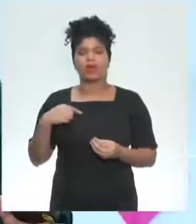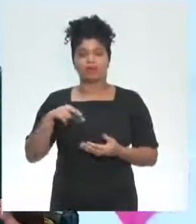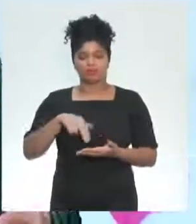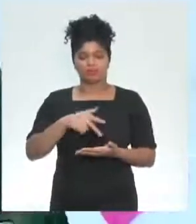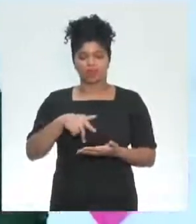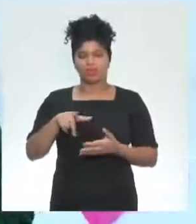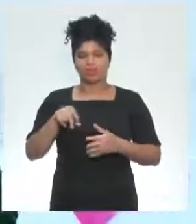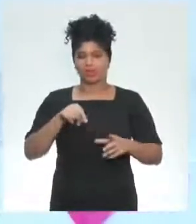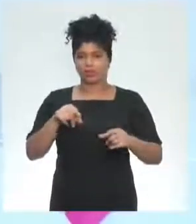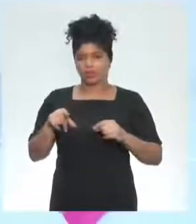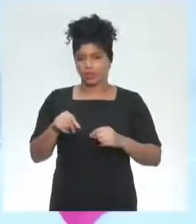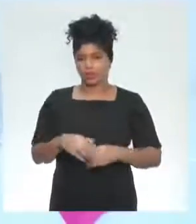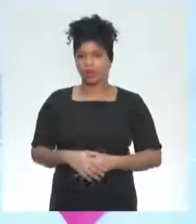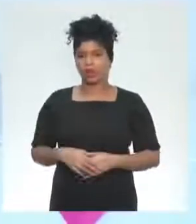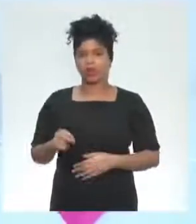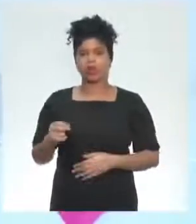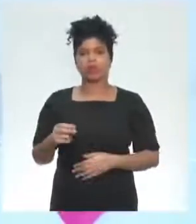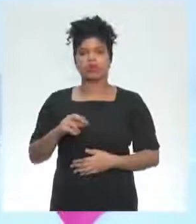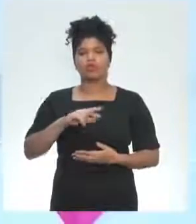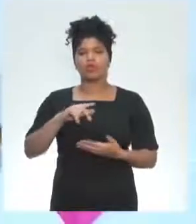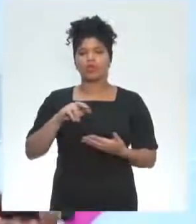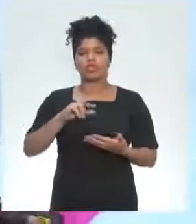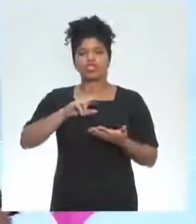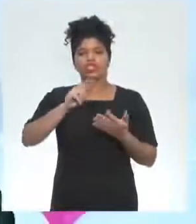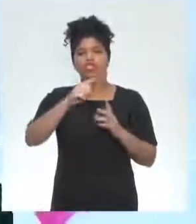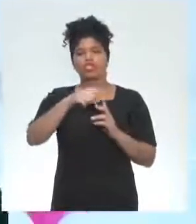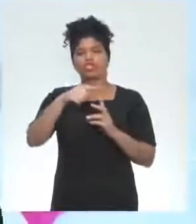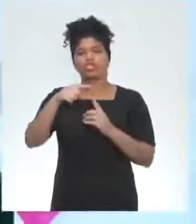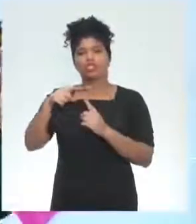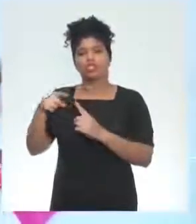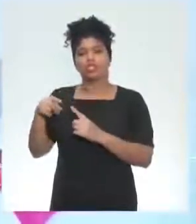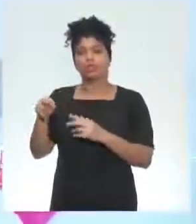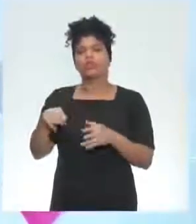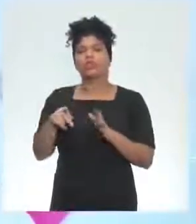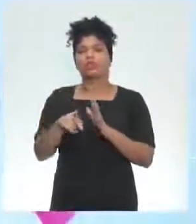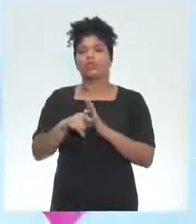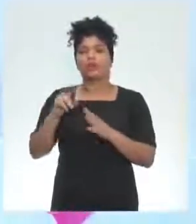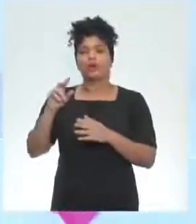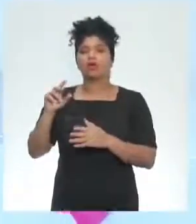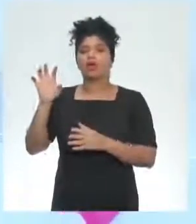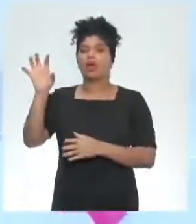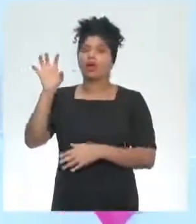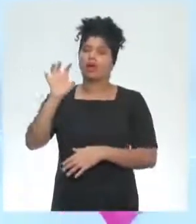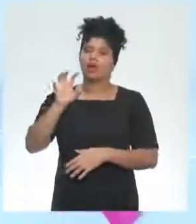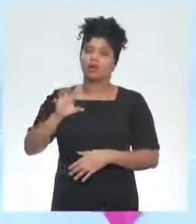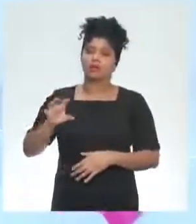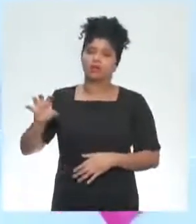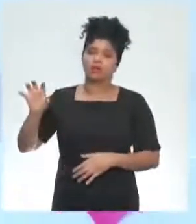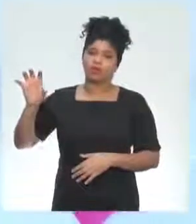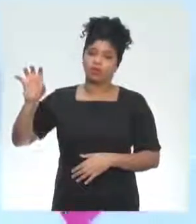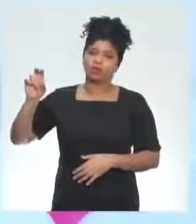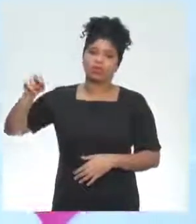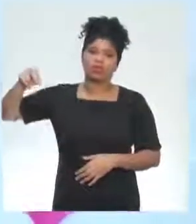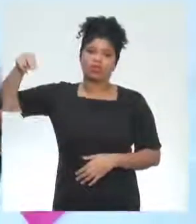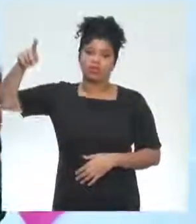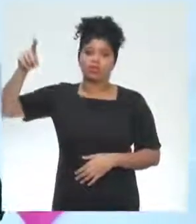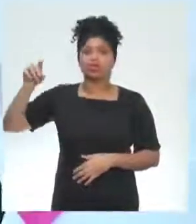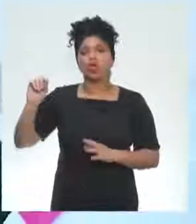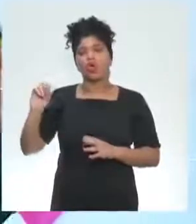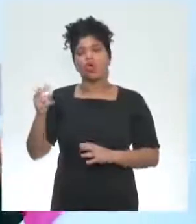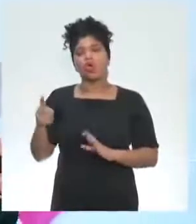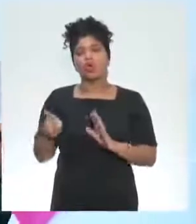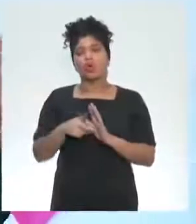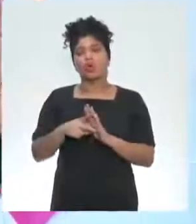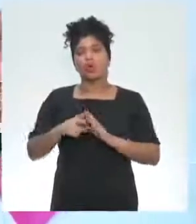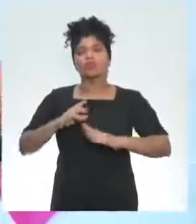colocar. Se eu vou ter um fandango, uma chula, um shot, um baião, que são danças típicas, regionais, tradicionais ou folclóricas, eu tenho que adequar